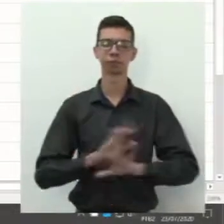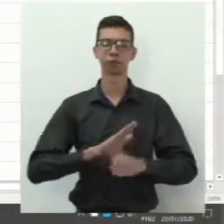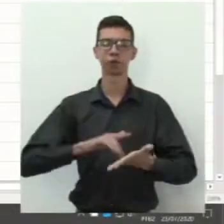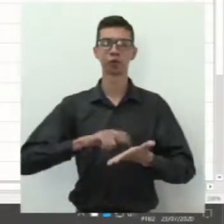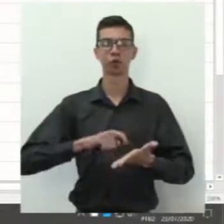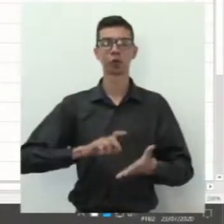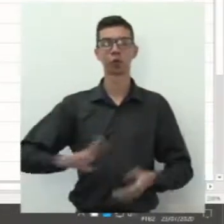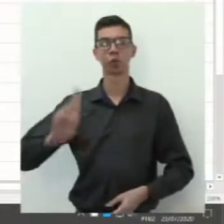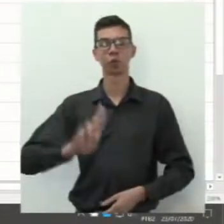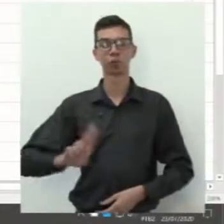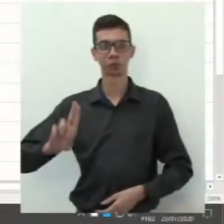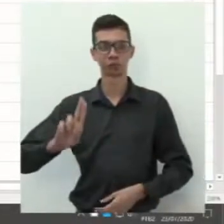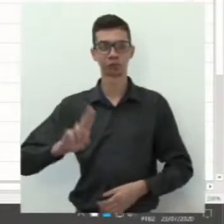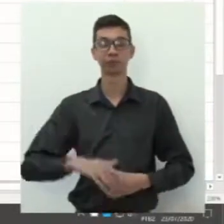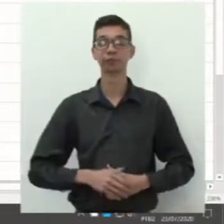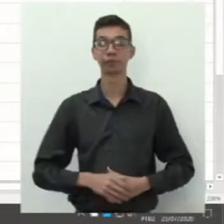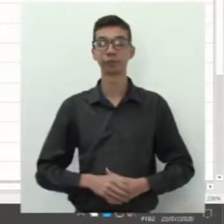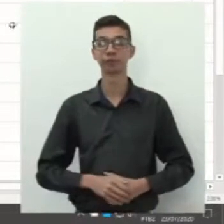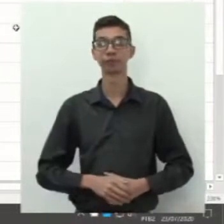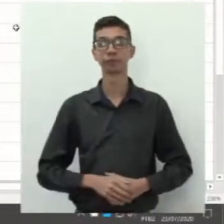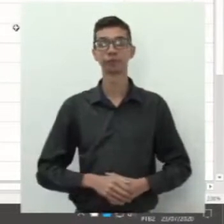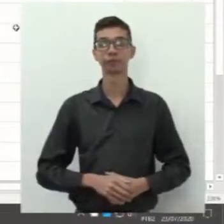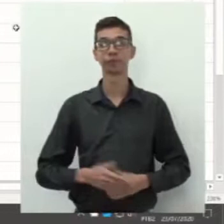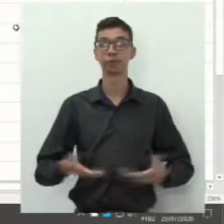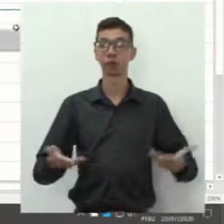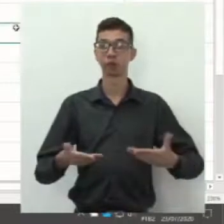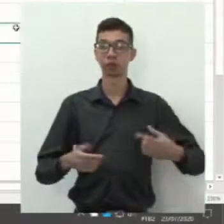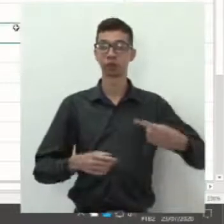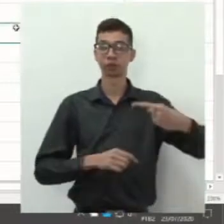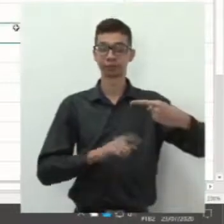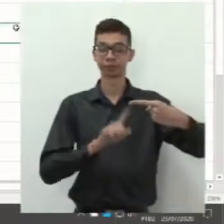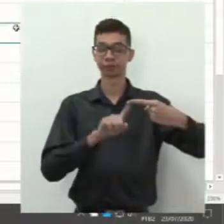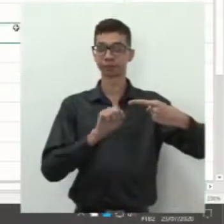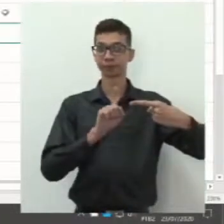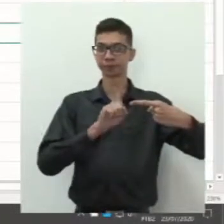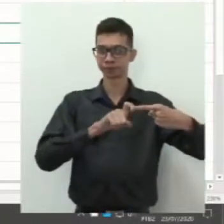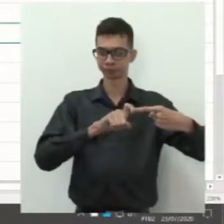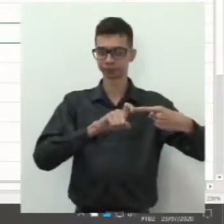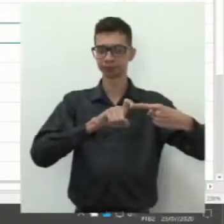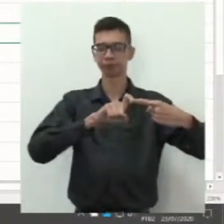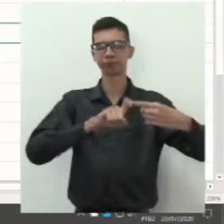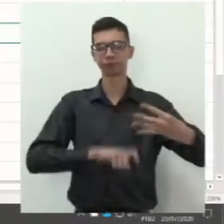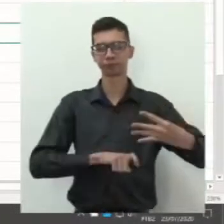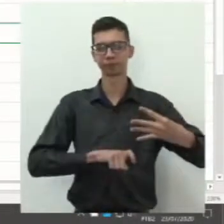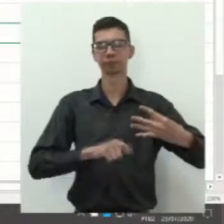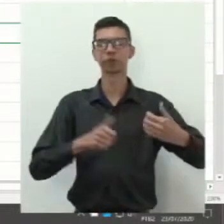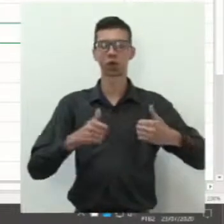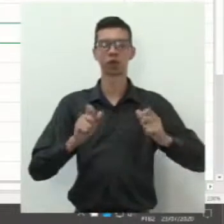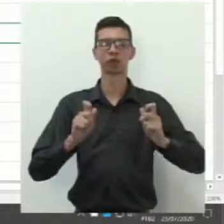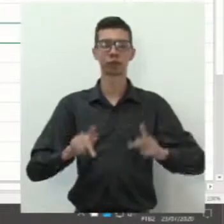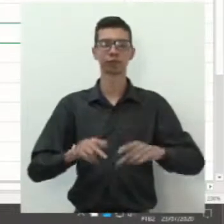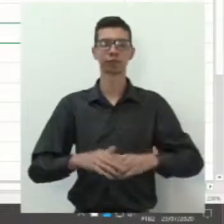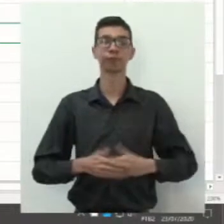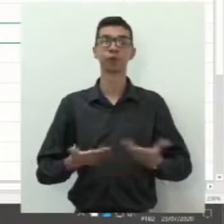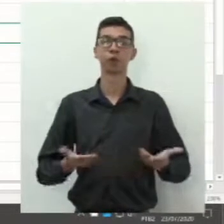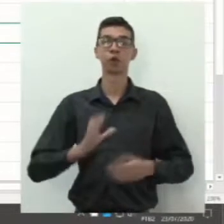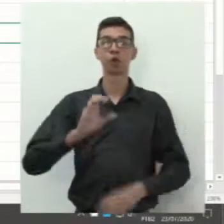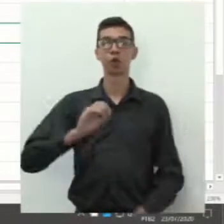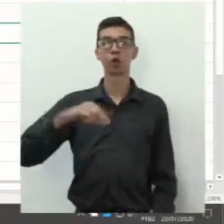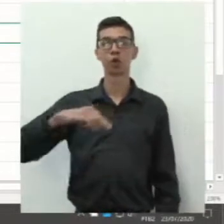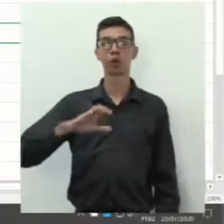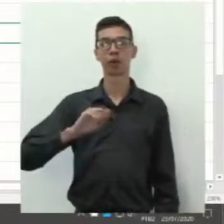função, é só apertar Enter, estico aqui para as outras minhas células. Então, concatenar, função